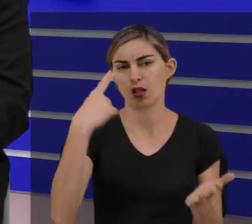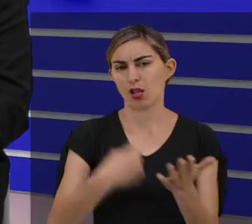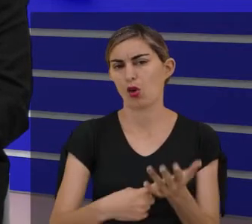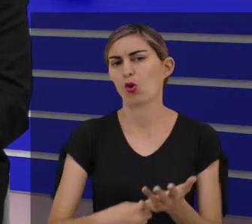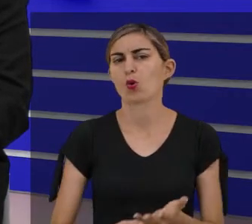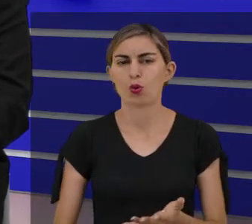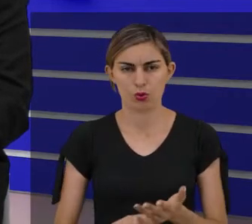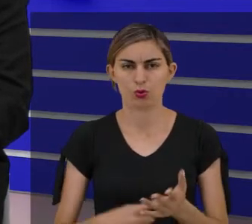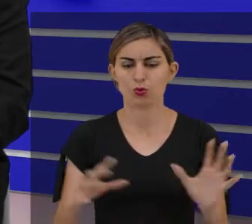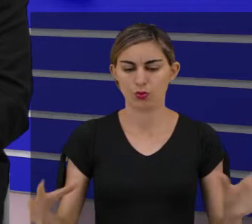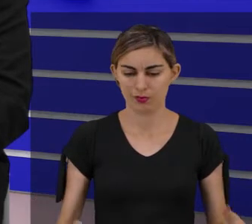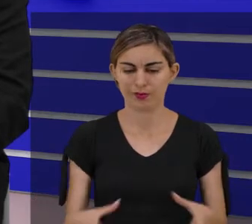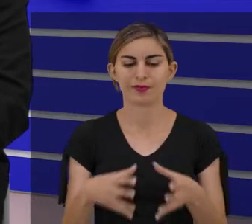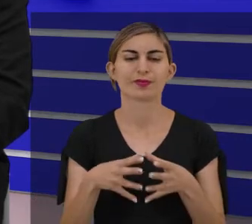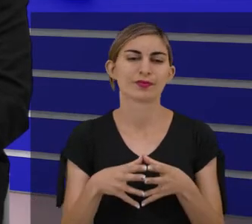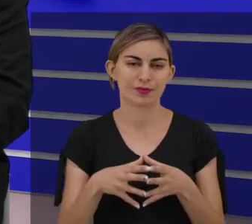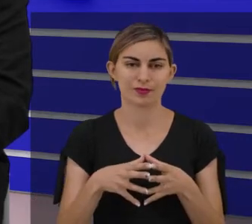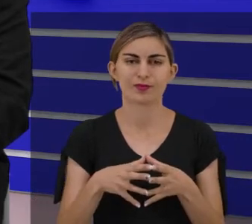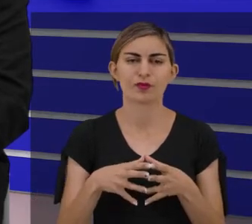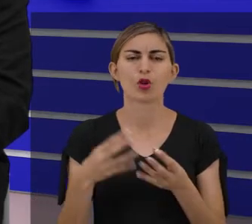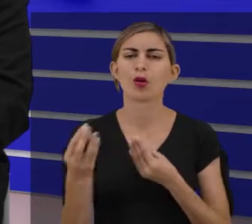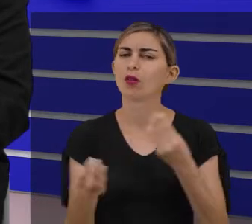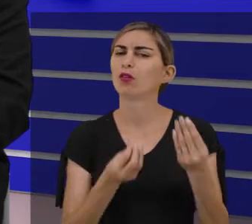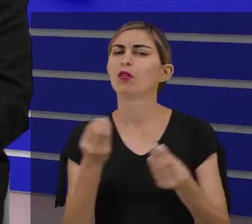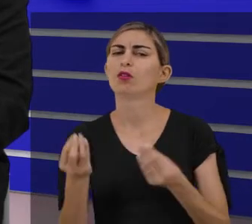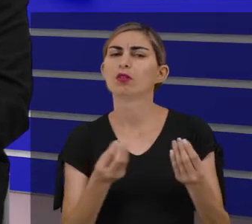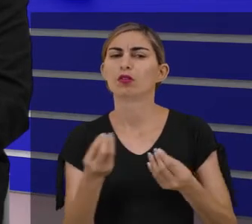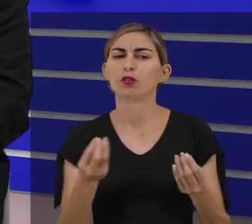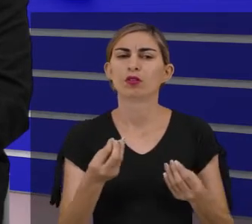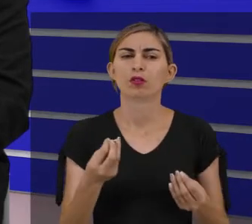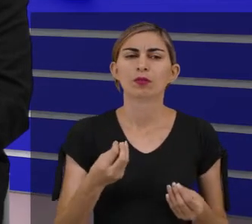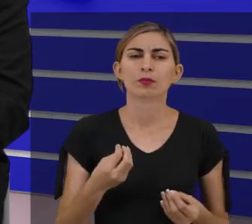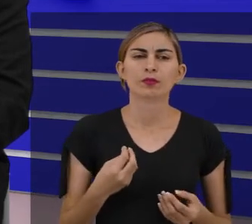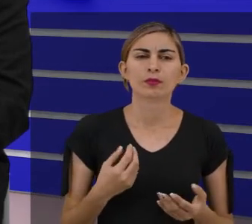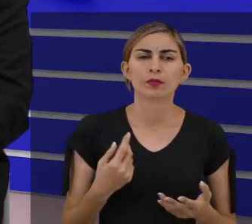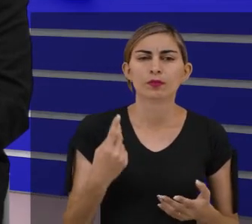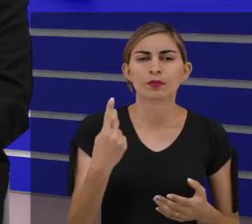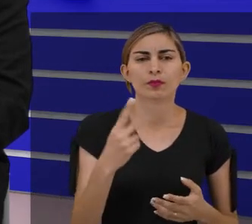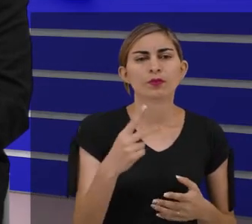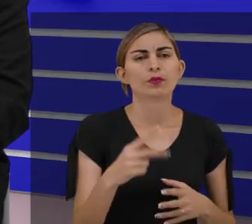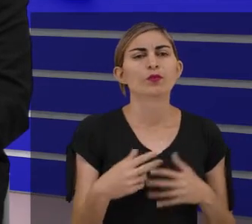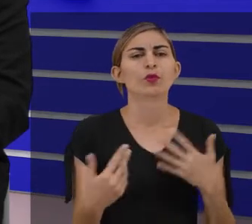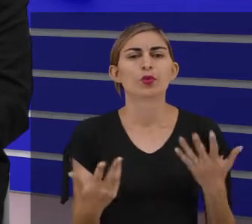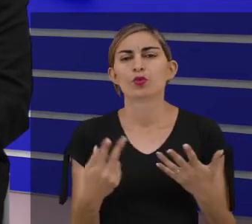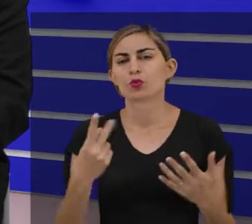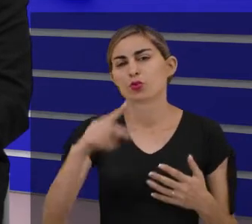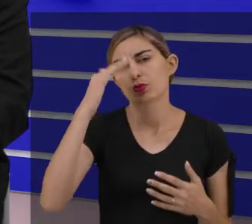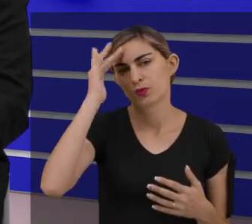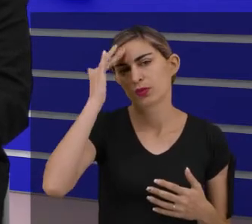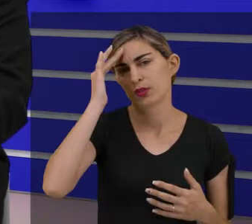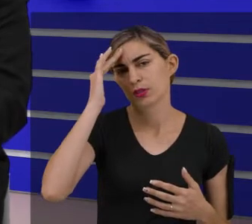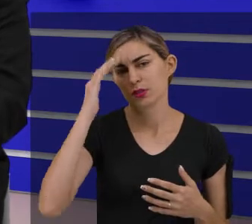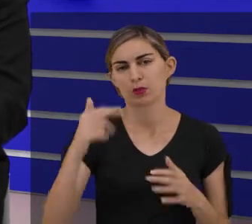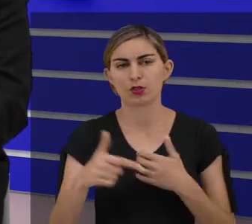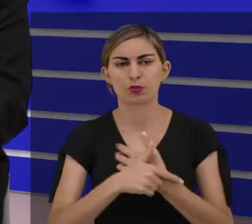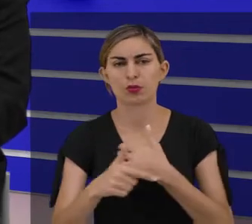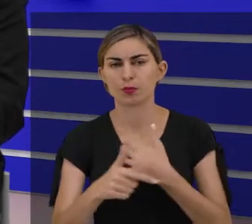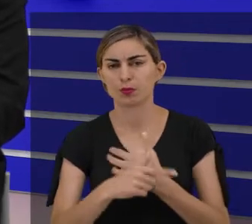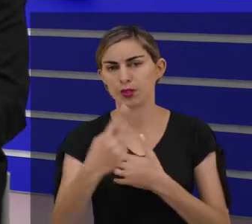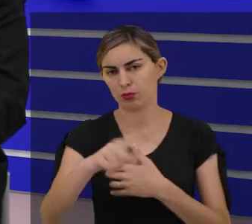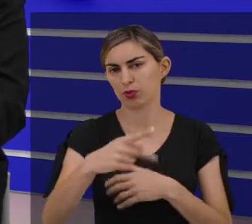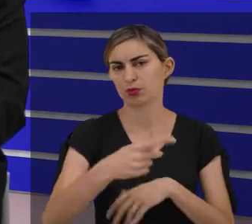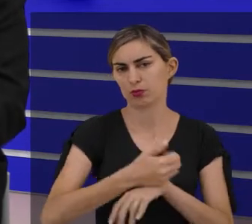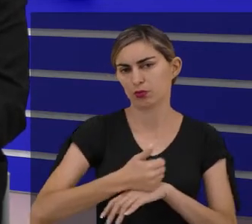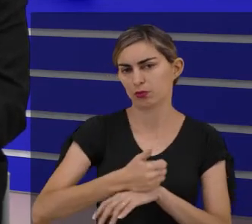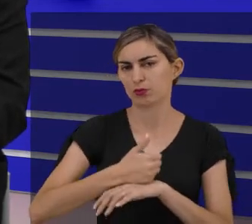acordos coletivos. Então, como é que isso pode ser? Qual é a sua compreensão e o papel desse